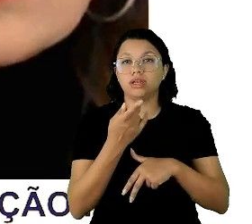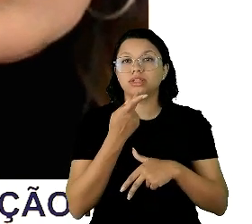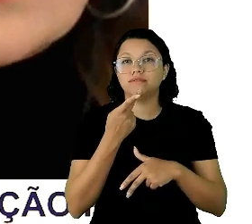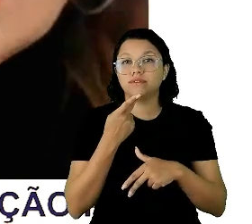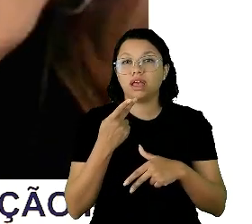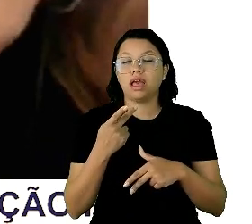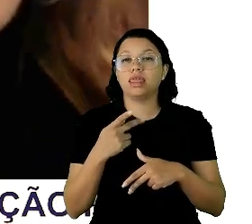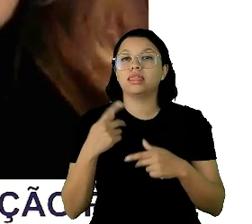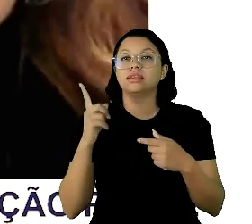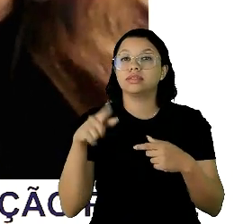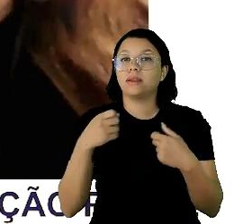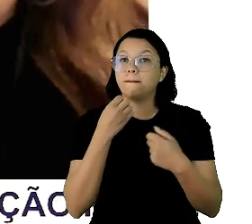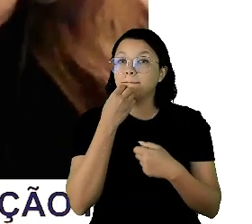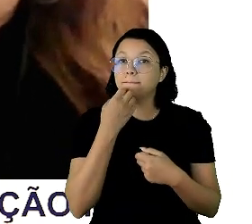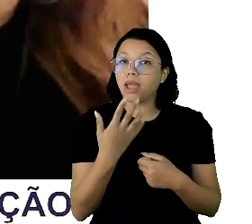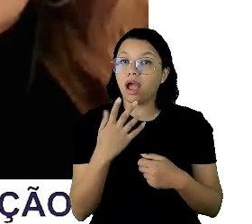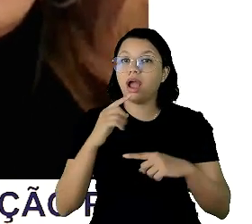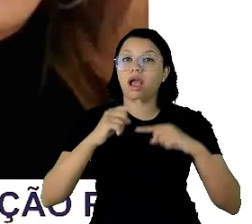que atribuir